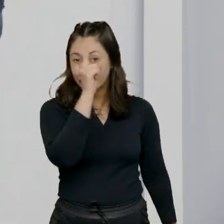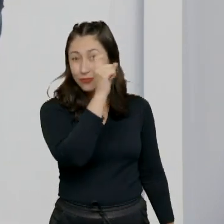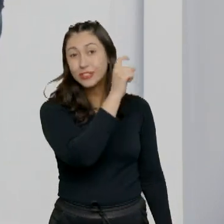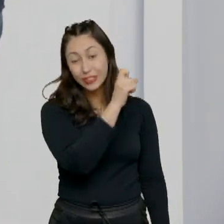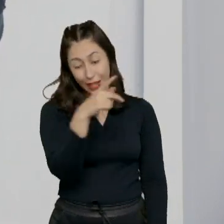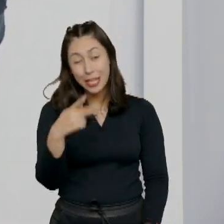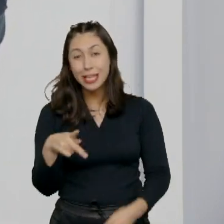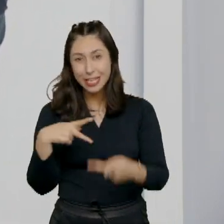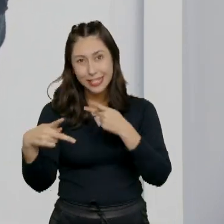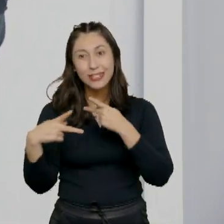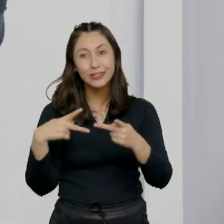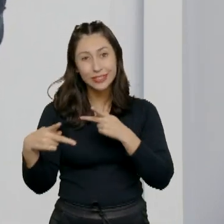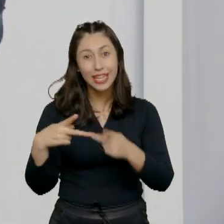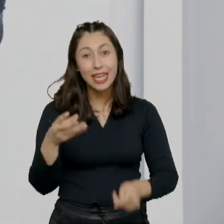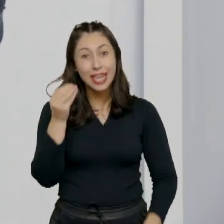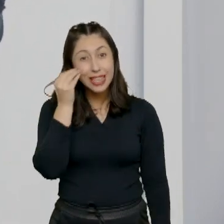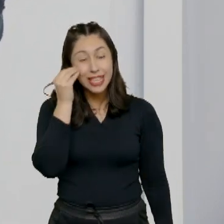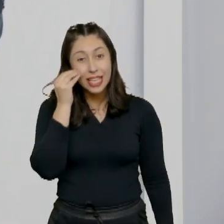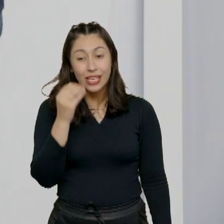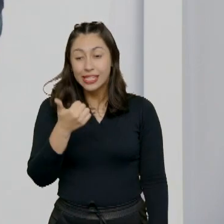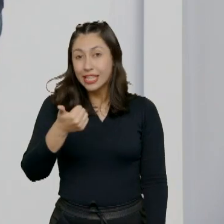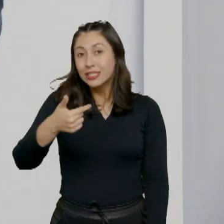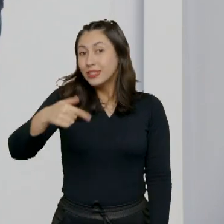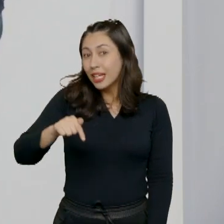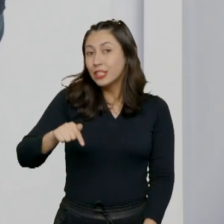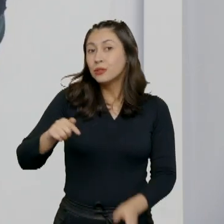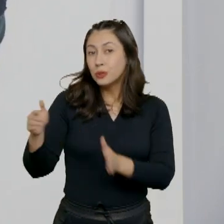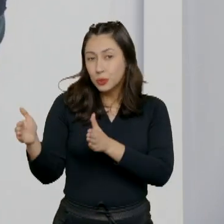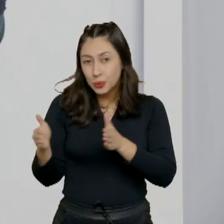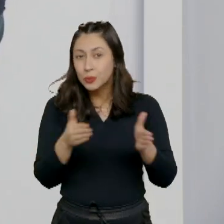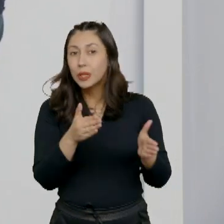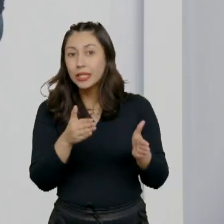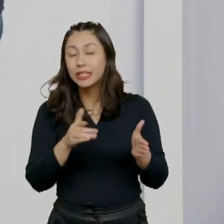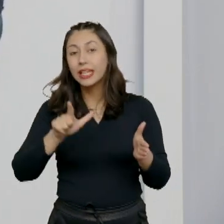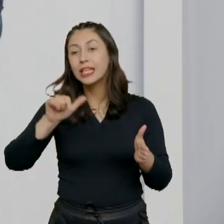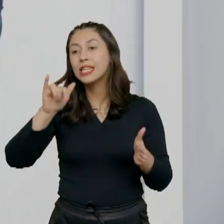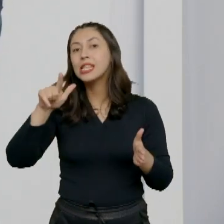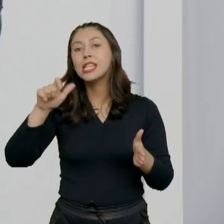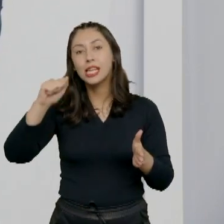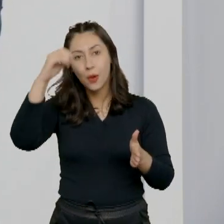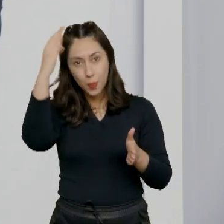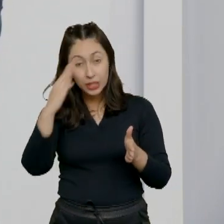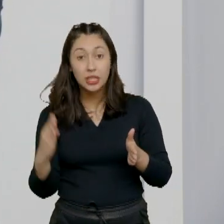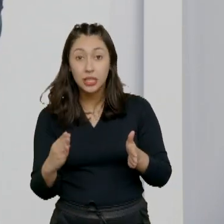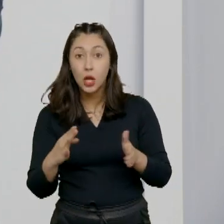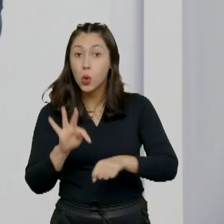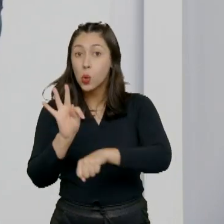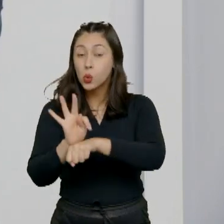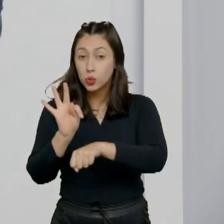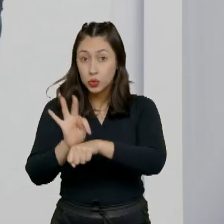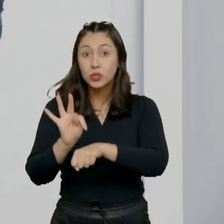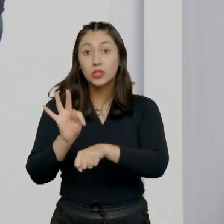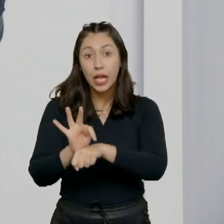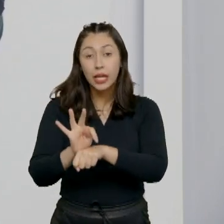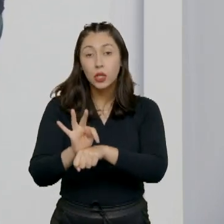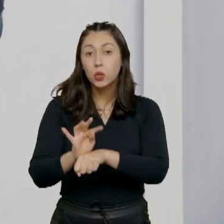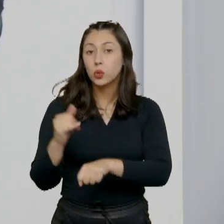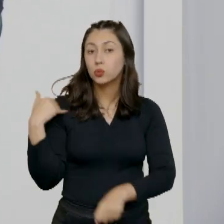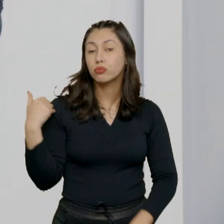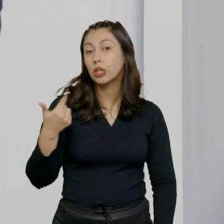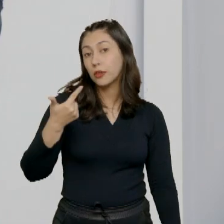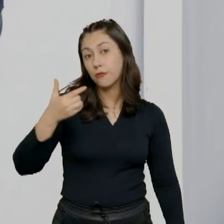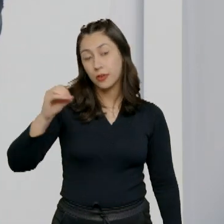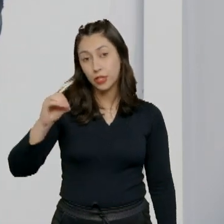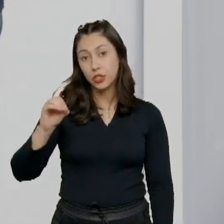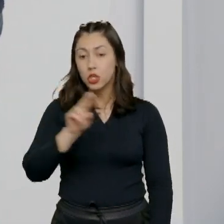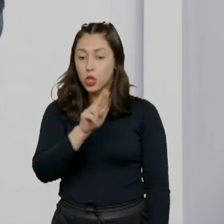né? Pela 17ª rodada da Liga Nacional. O time, que vem sendo dirigido pelo técnico do time sub-20 do São José, o Gabriel